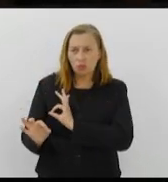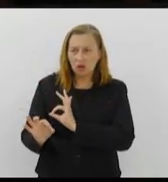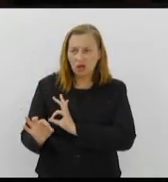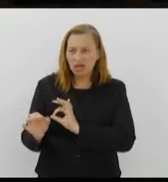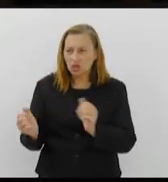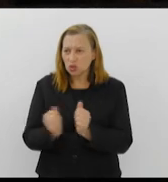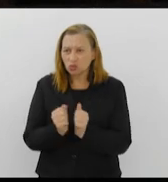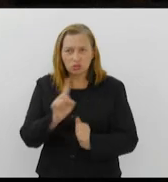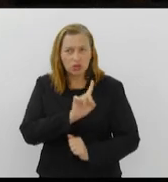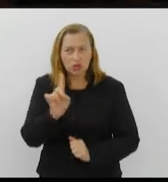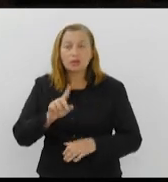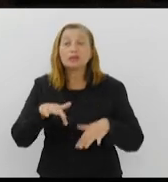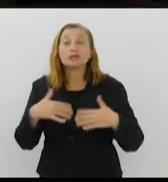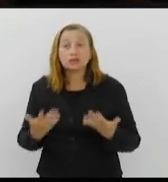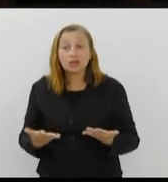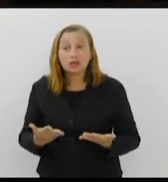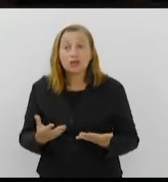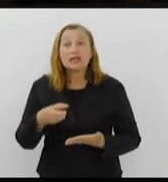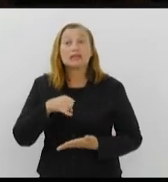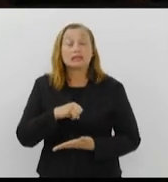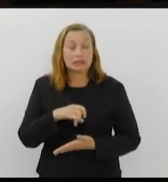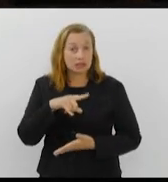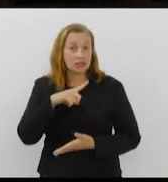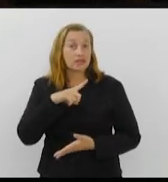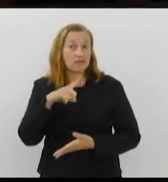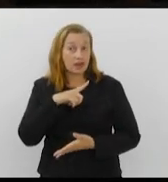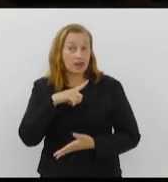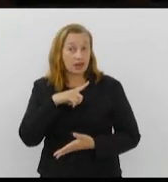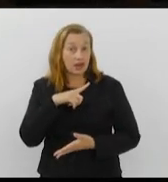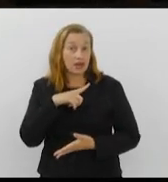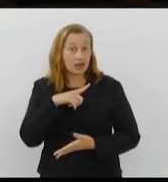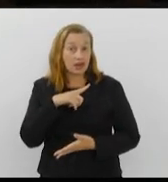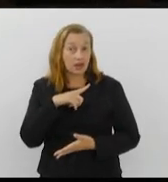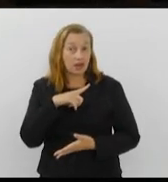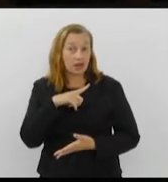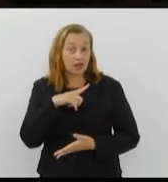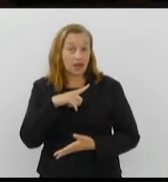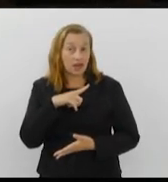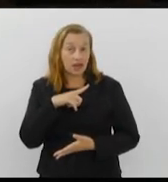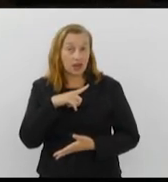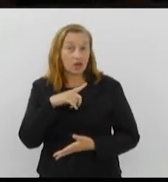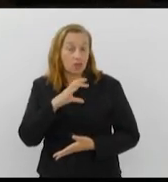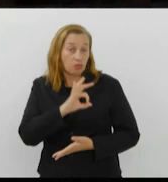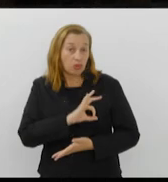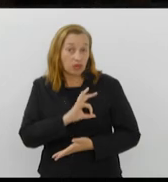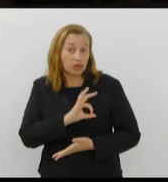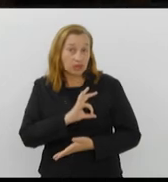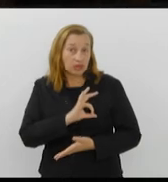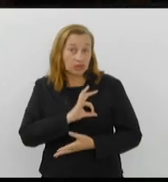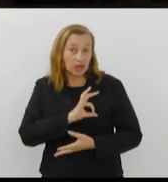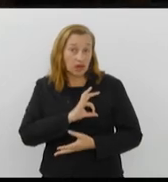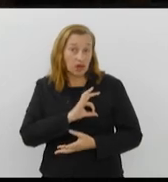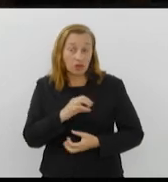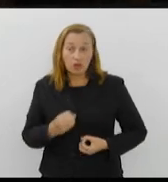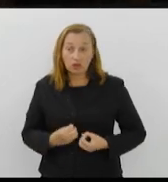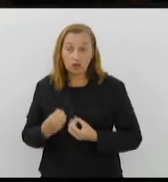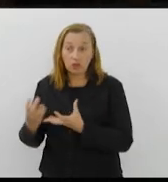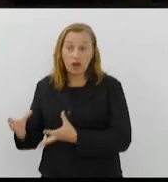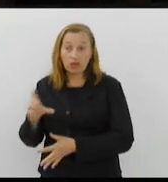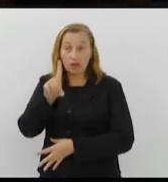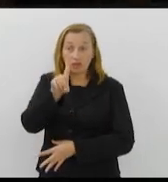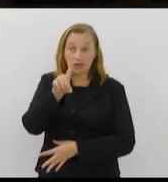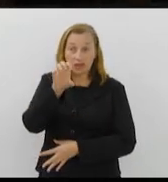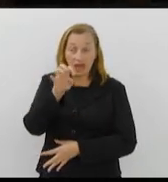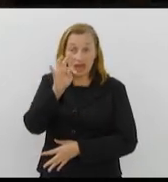E aí, caso tenha um agente cedido ao DETRO, ele está ali para